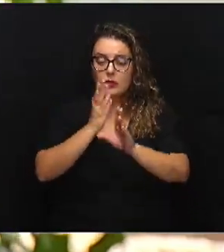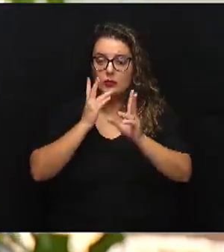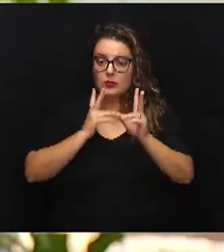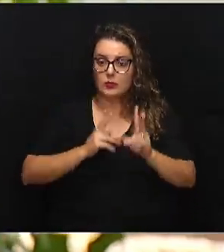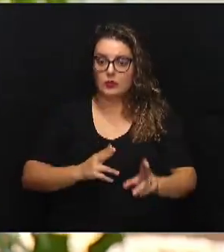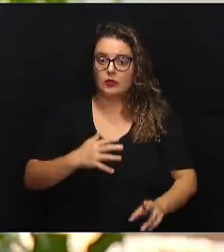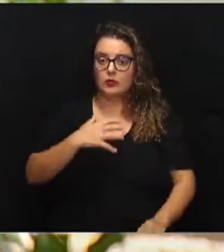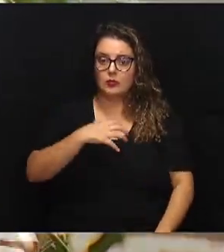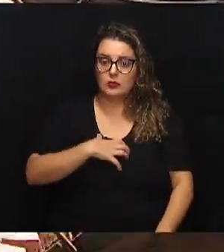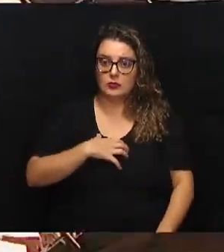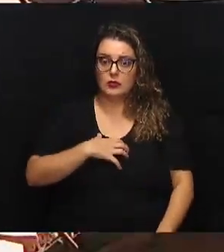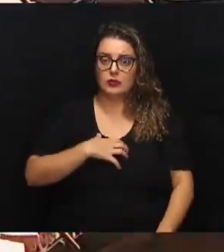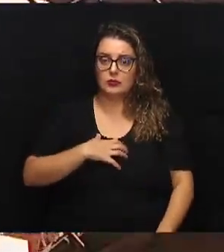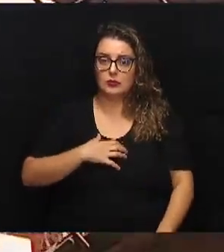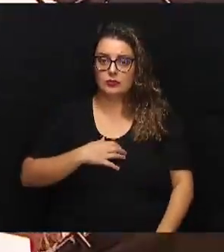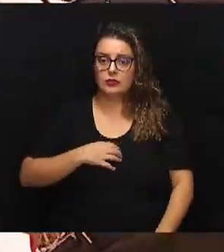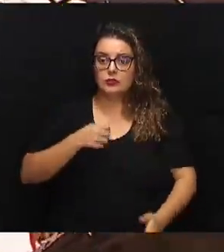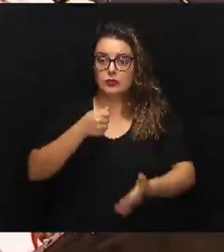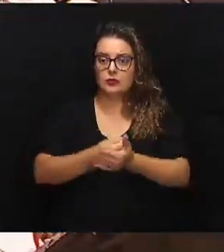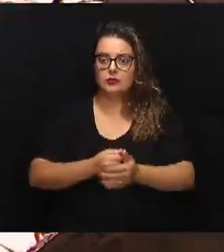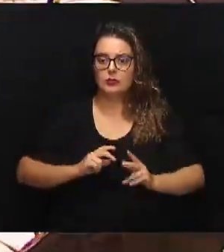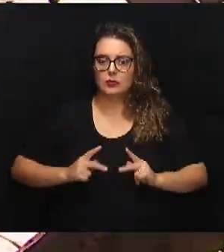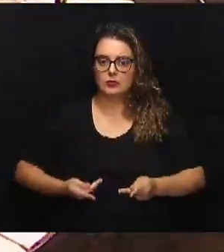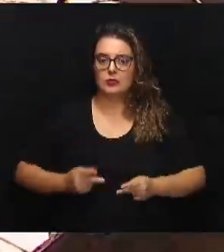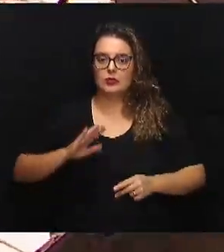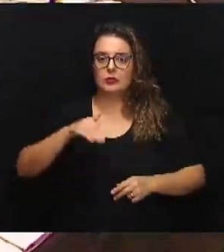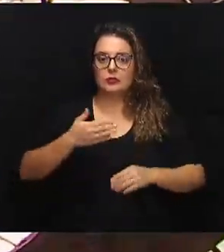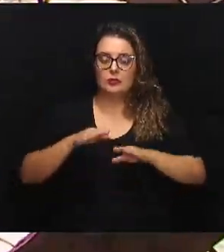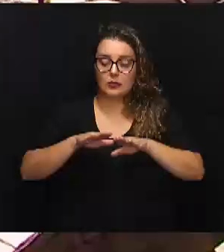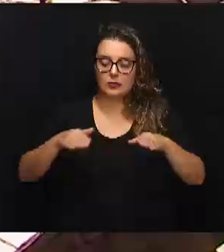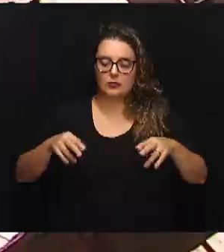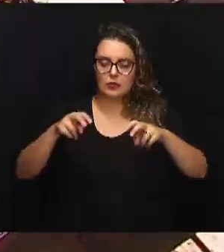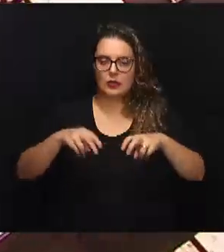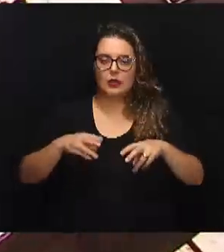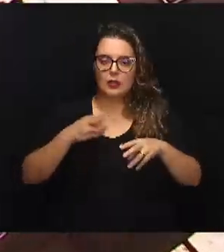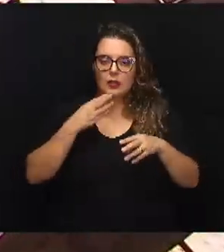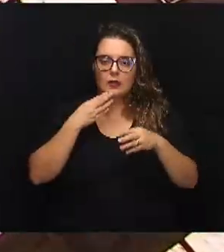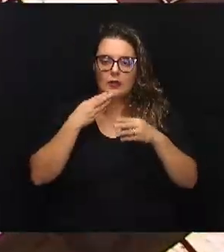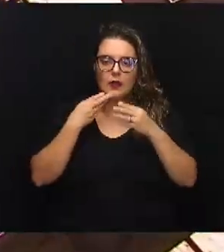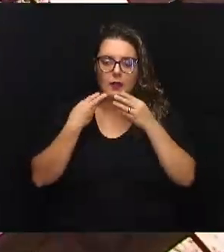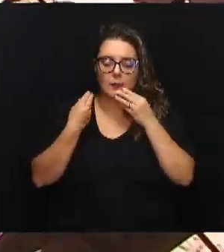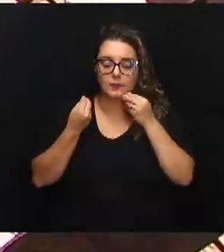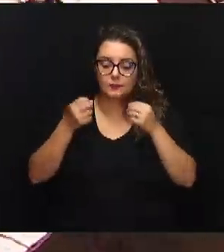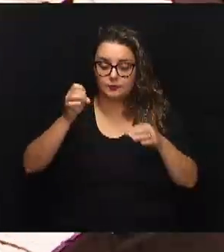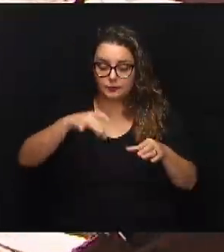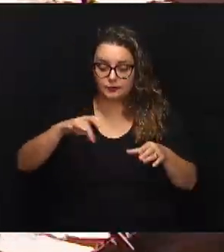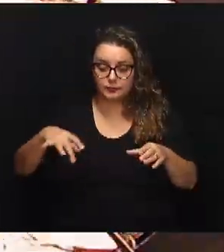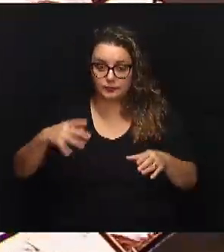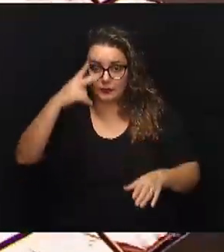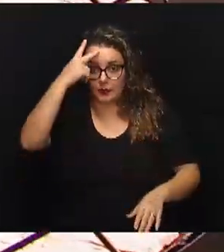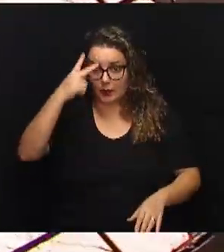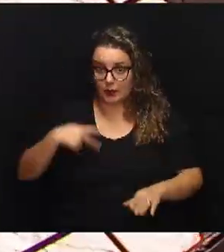meio de realização humana. Então, quando eles sentam à mesa para saborear uma hortaliça que eles produziram,